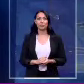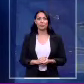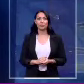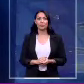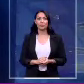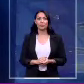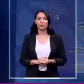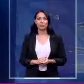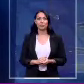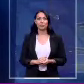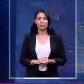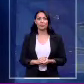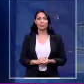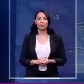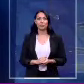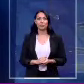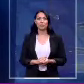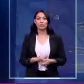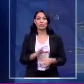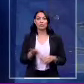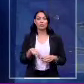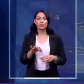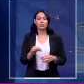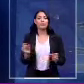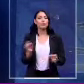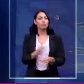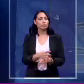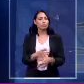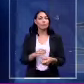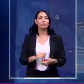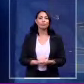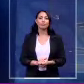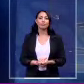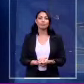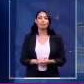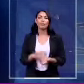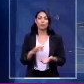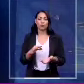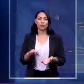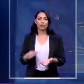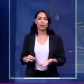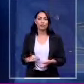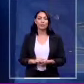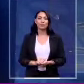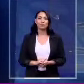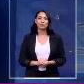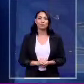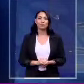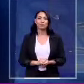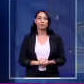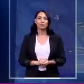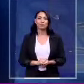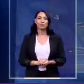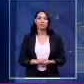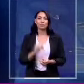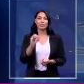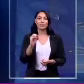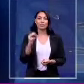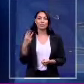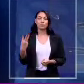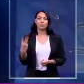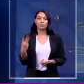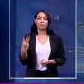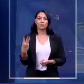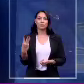Já temos todos os números sorteados, sorteio realizado, então vamos conferir todos os números. São eles: